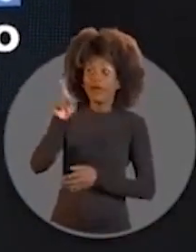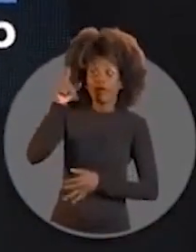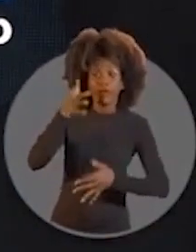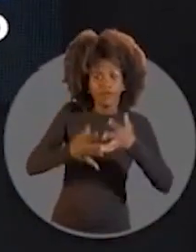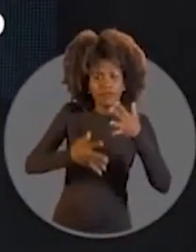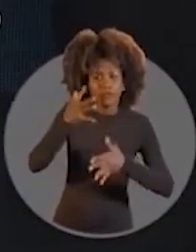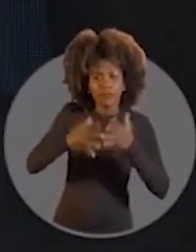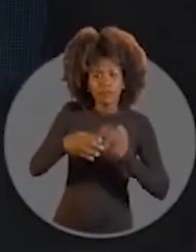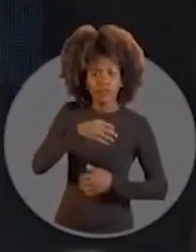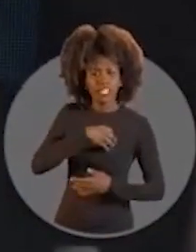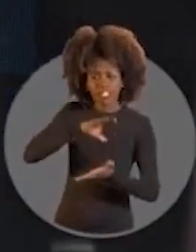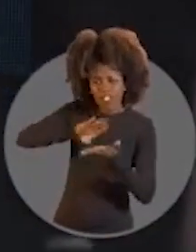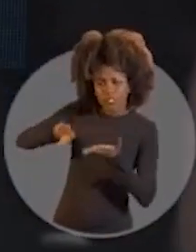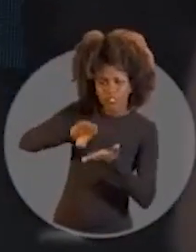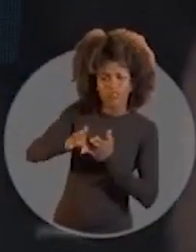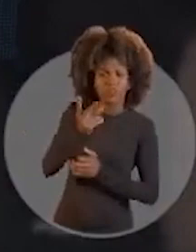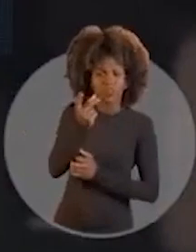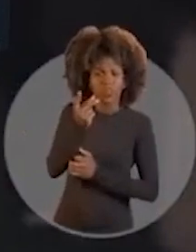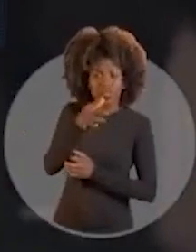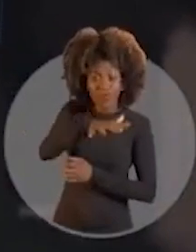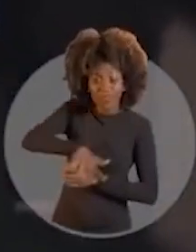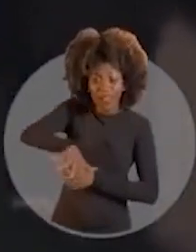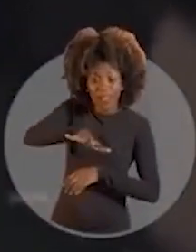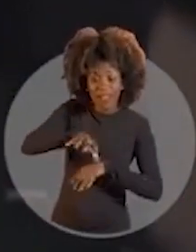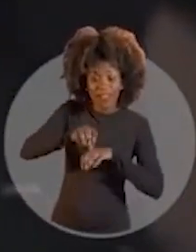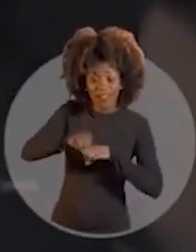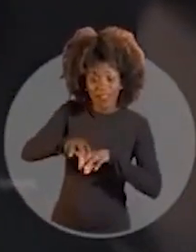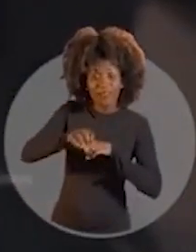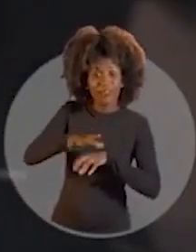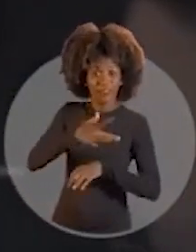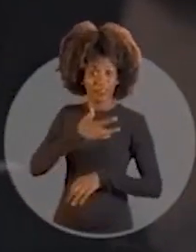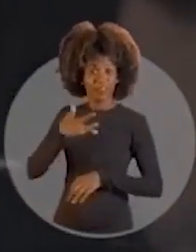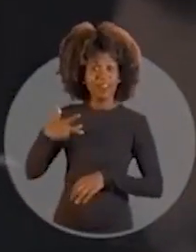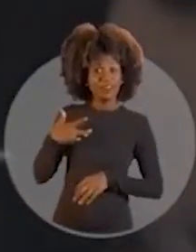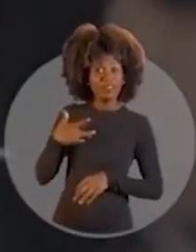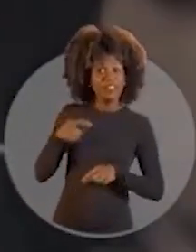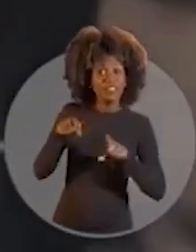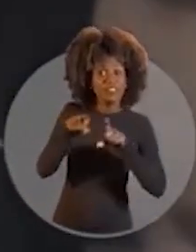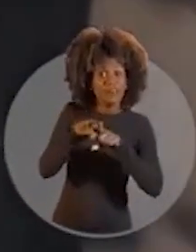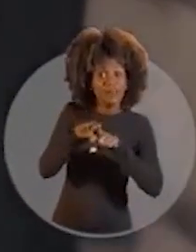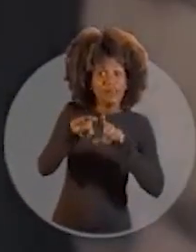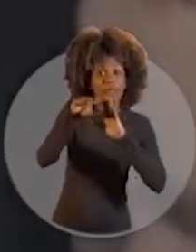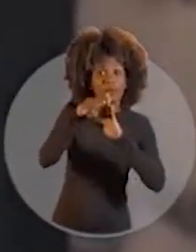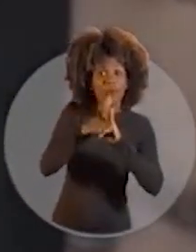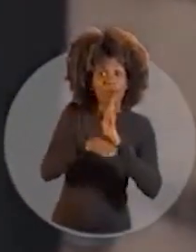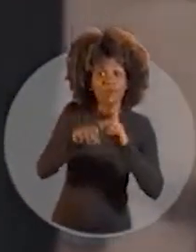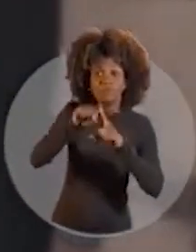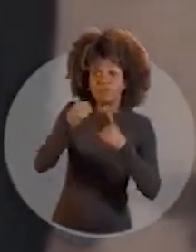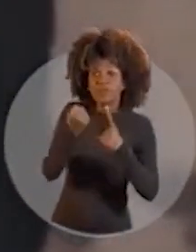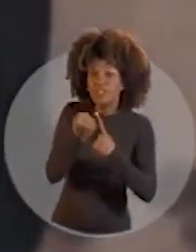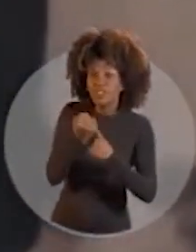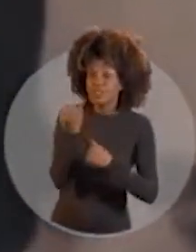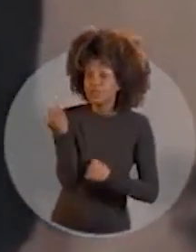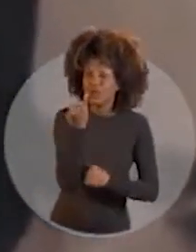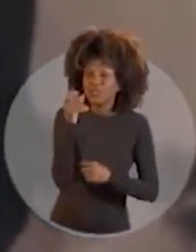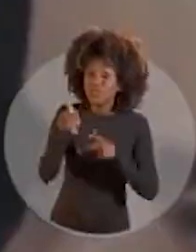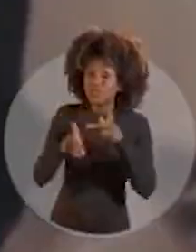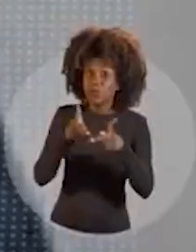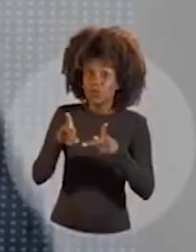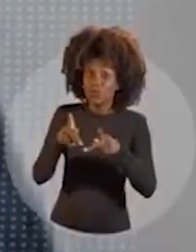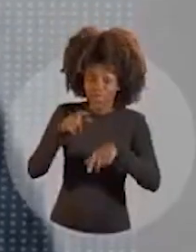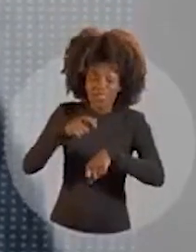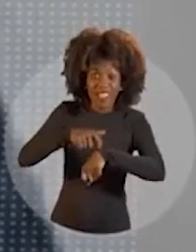Bahia. Tirou o dinheiro da educação, da saúde e de programas sociais importantes para o nosso povo. No meio